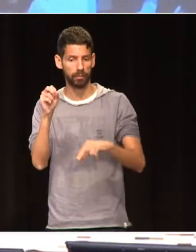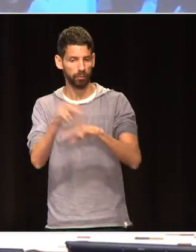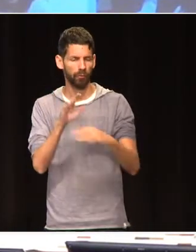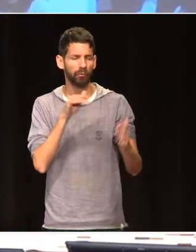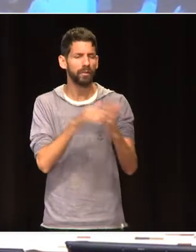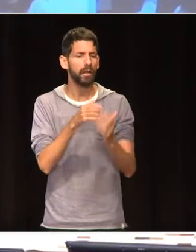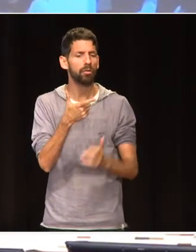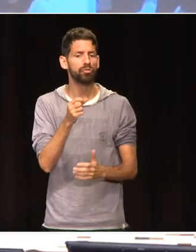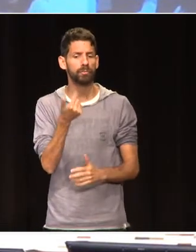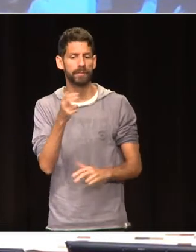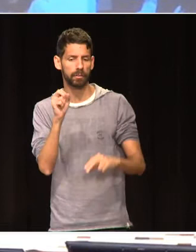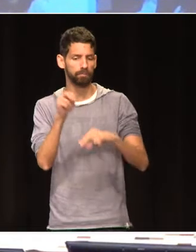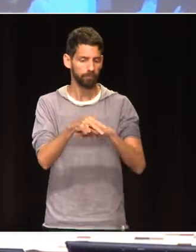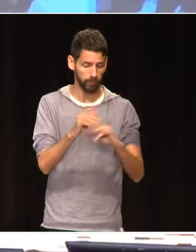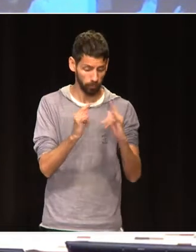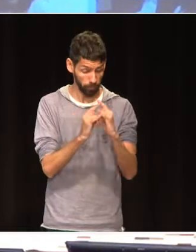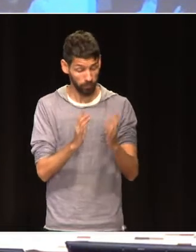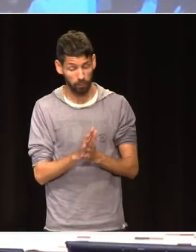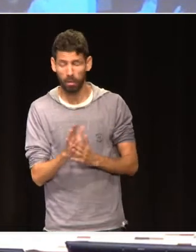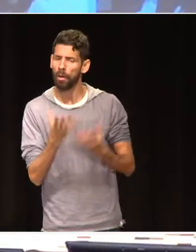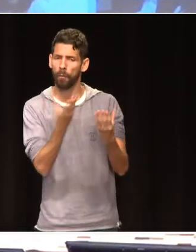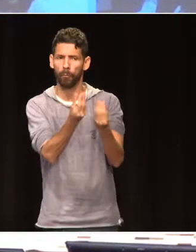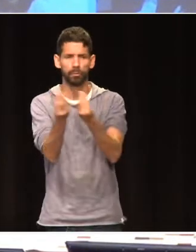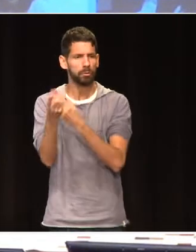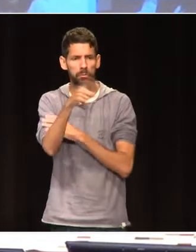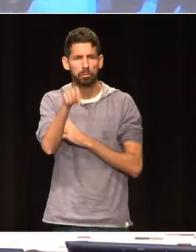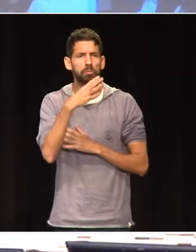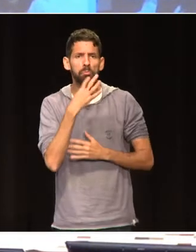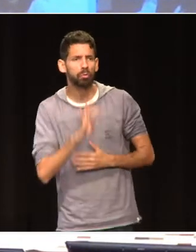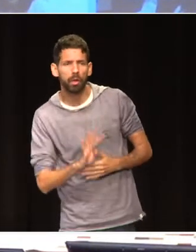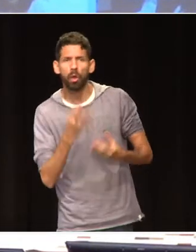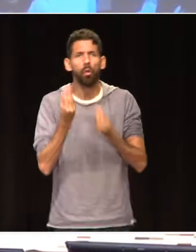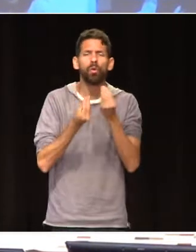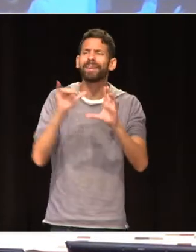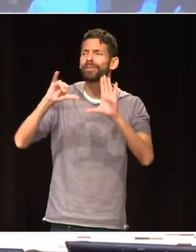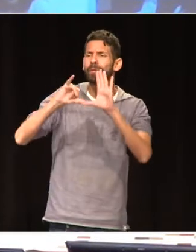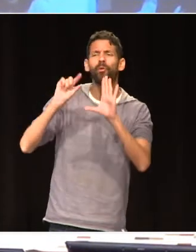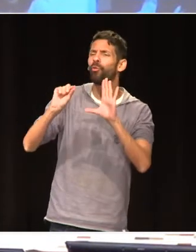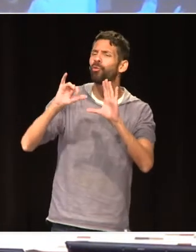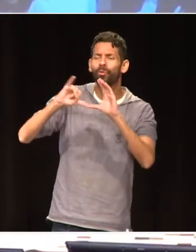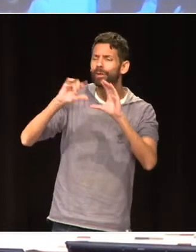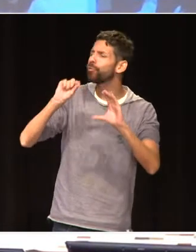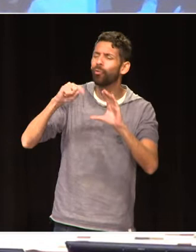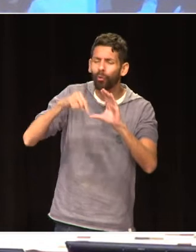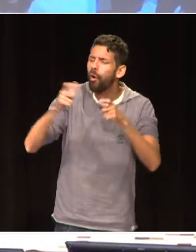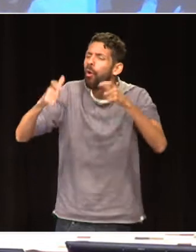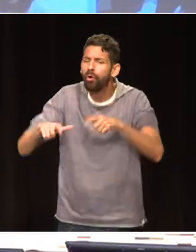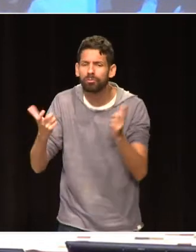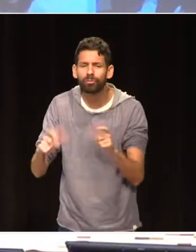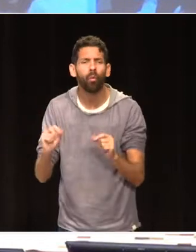de 2017, praticamente. Então, muitas pessoas não me conhecem, não conhecem o que é espécie, não sabem nem o que significa, nem onde